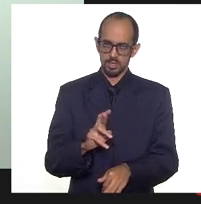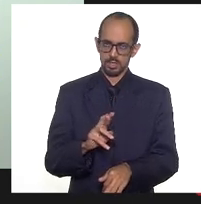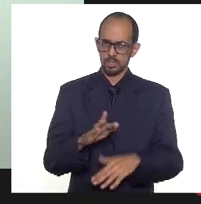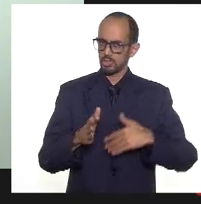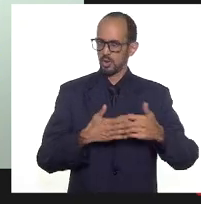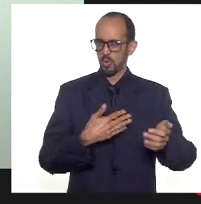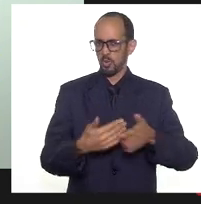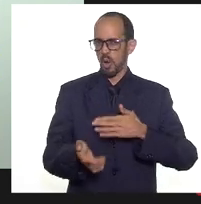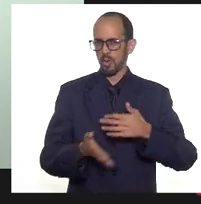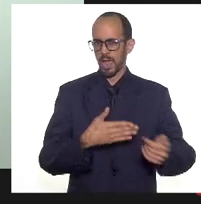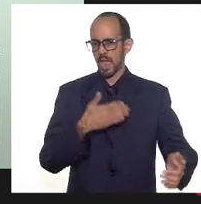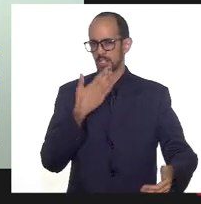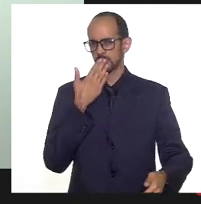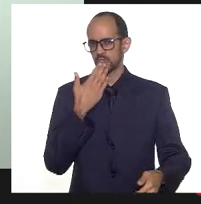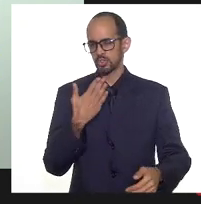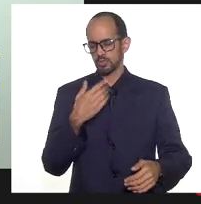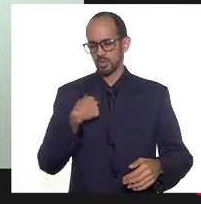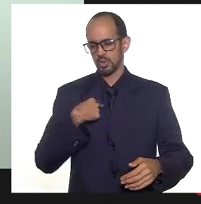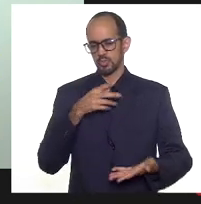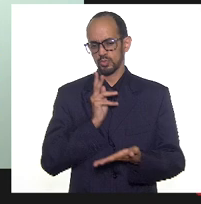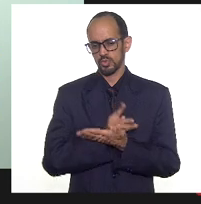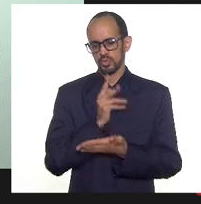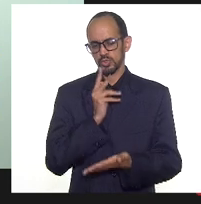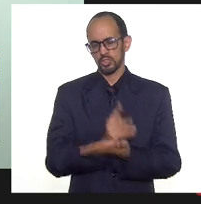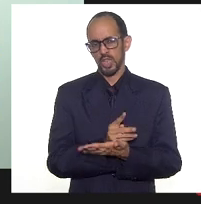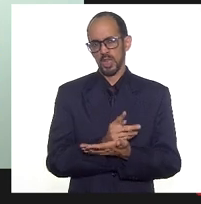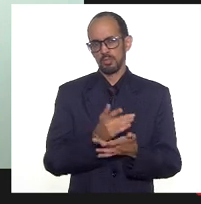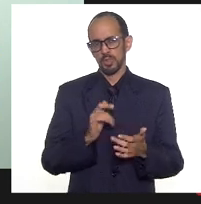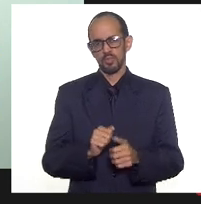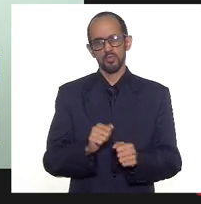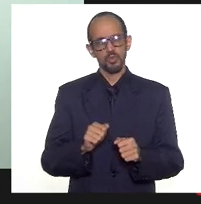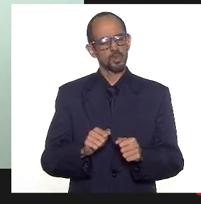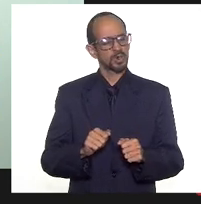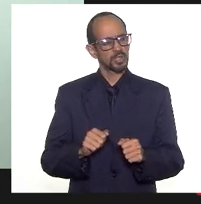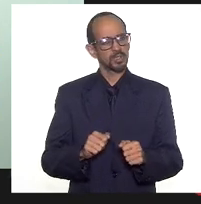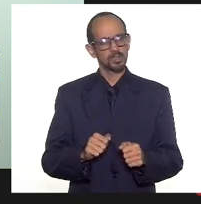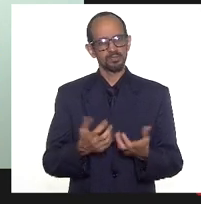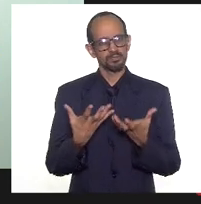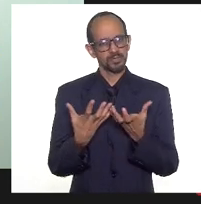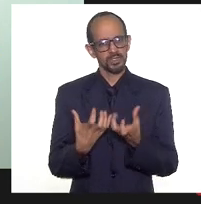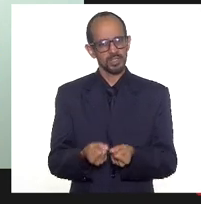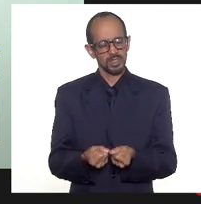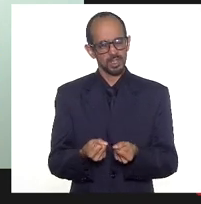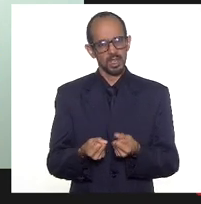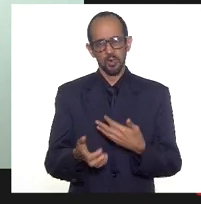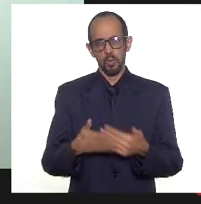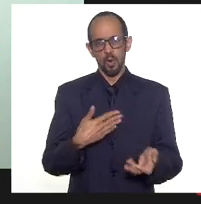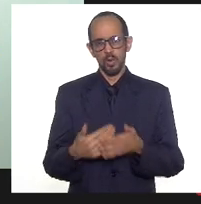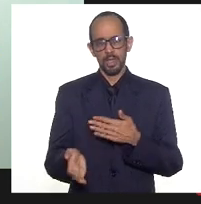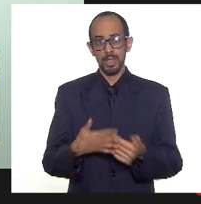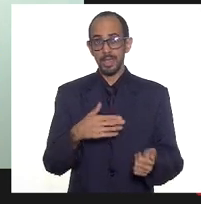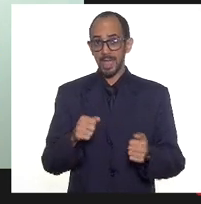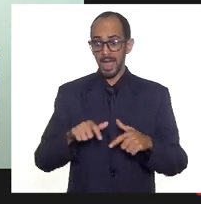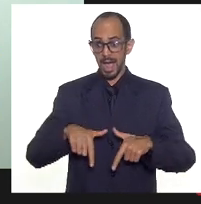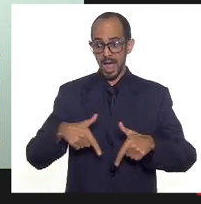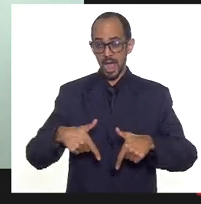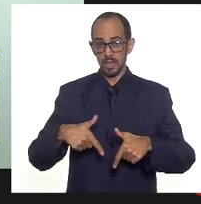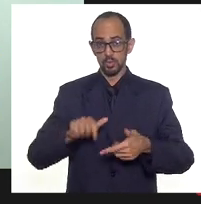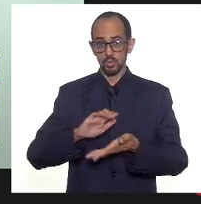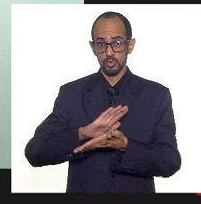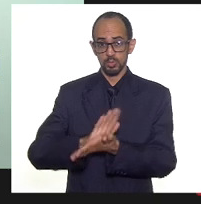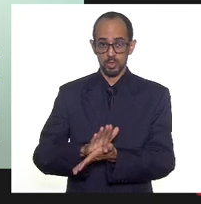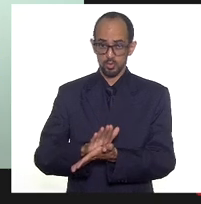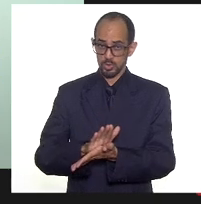qualquer que foi. Eu sempre me colocarei solidária contra qualquer ato de intolerância religiosa,